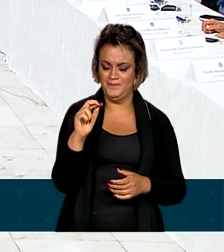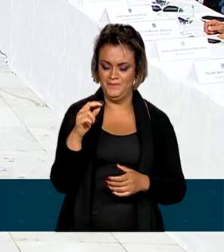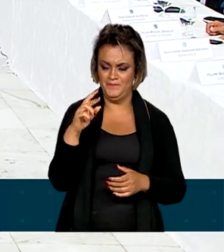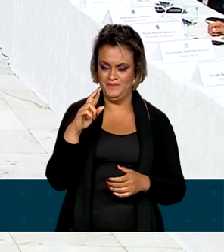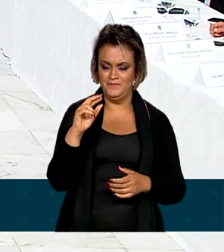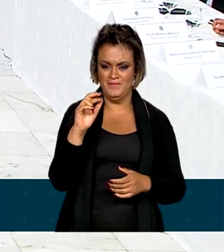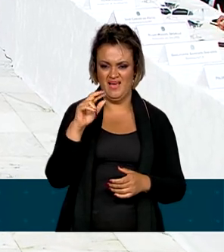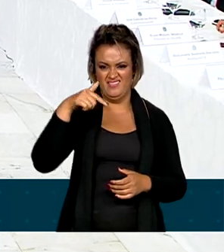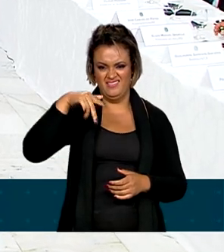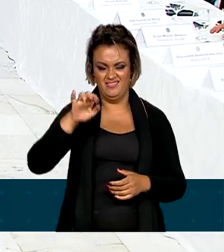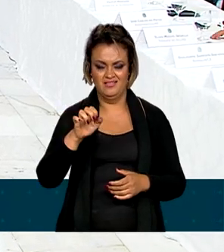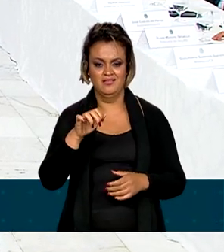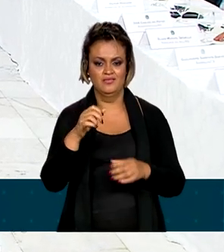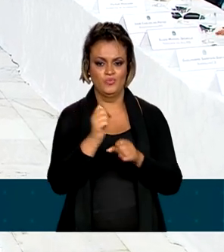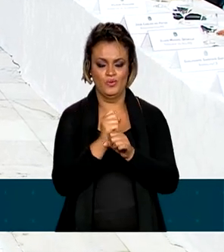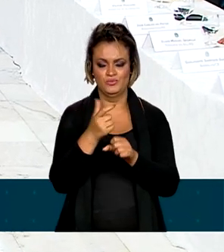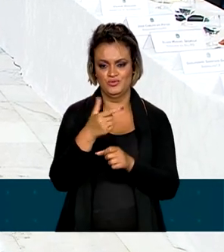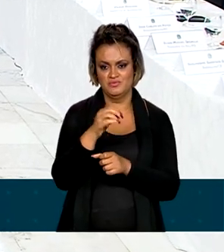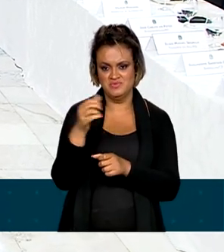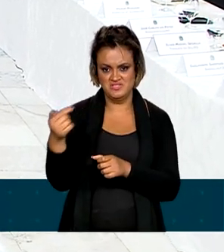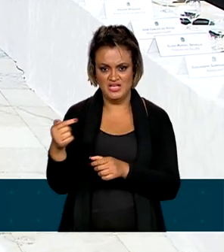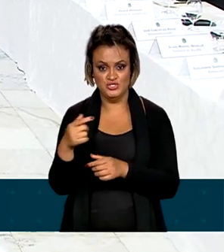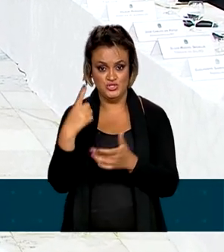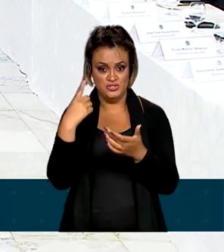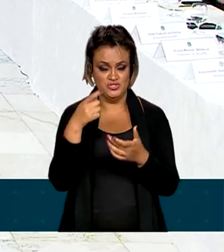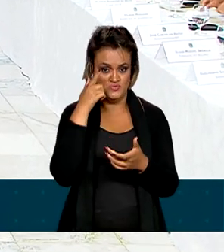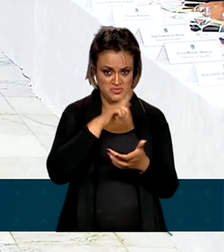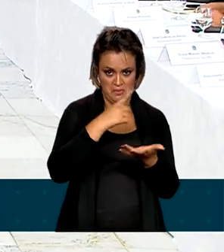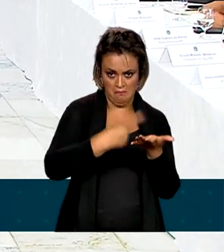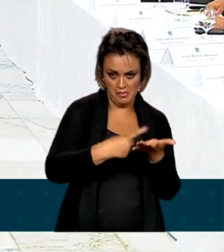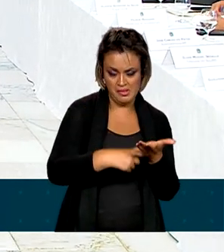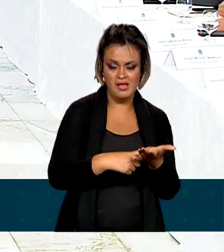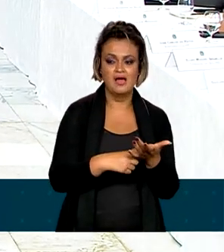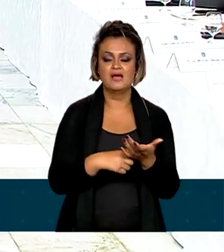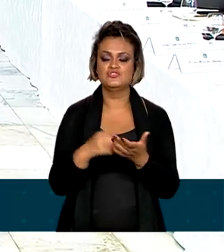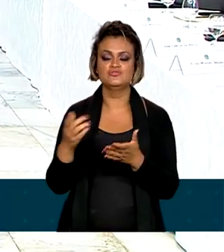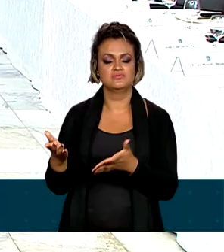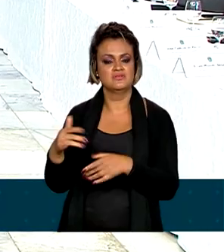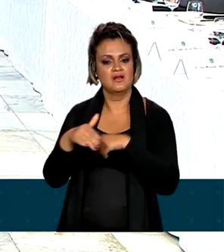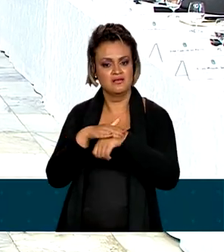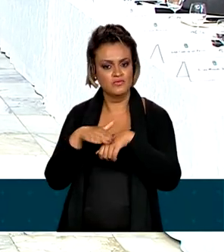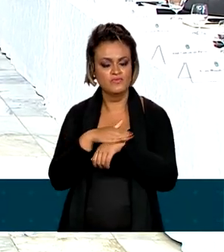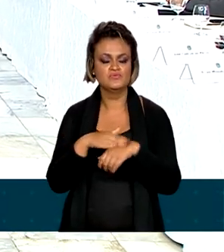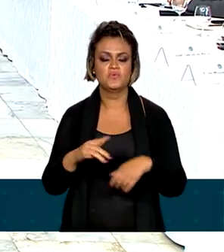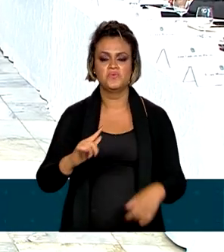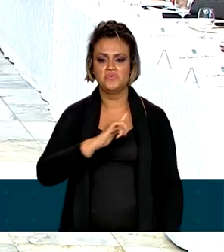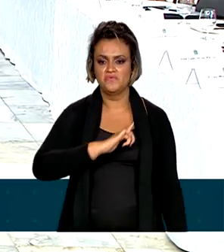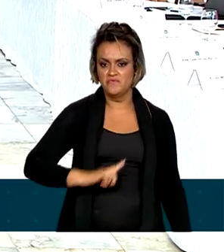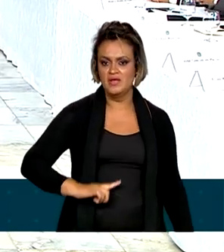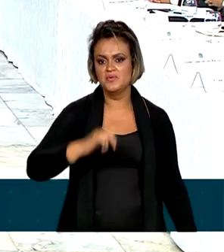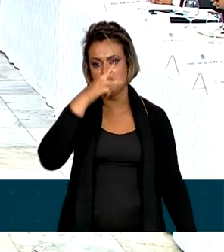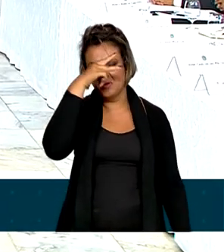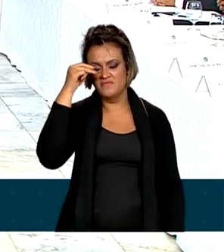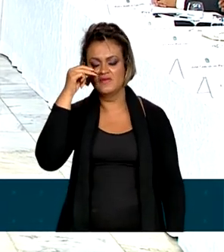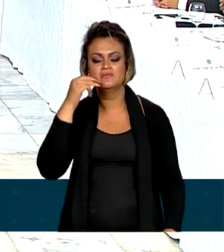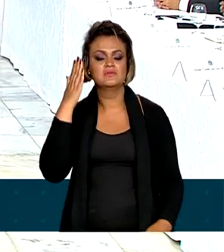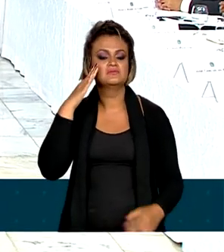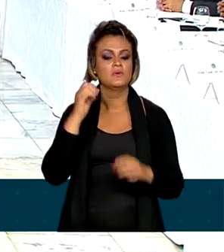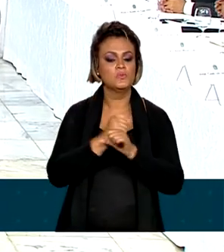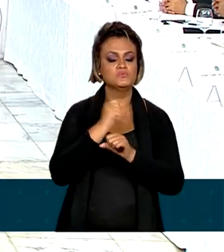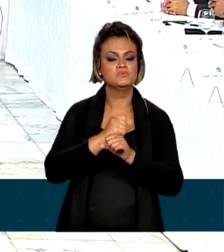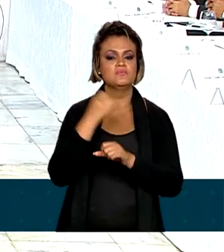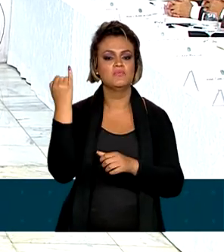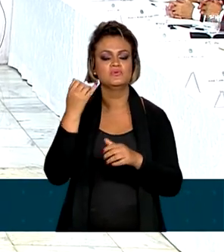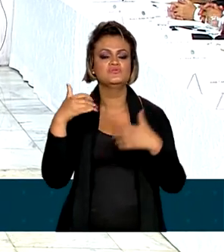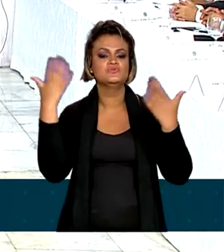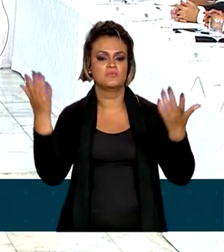2007, ele aconteceu porque nós envolvemos prefeitos e governadores a decidirem que obra era importante na